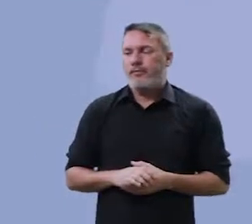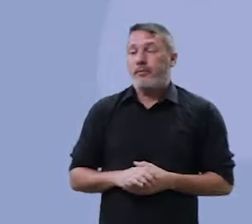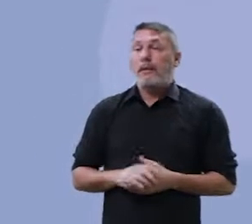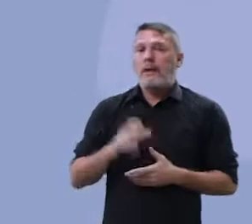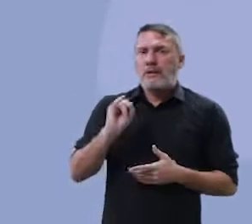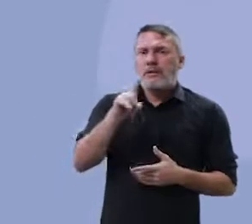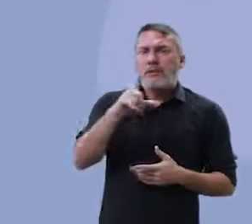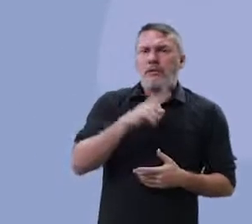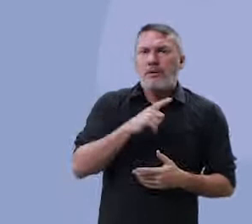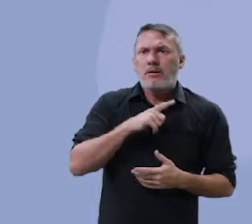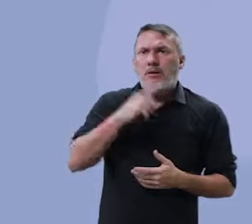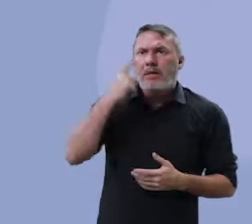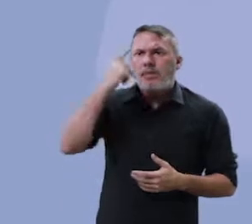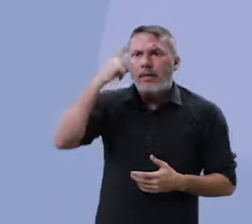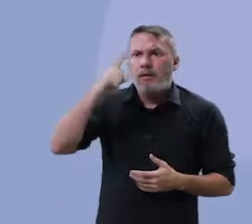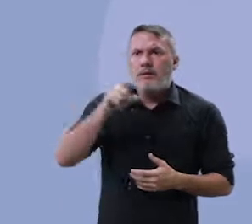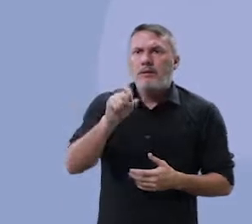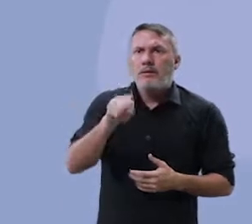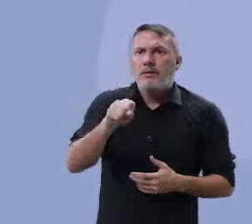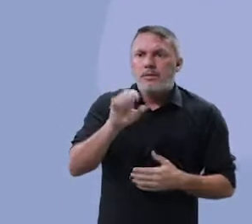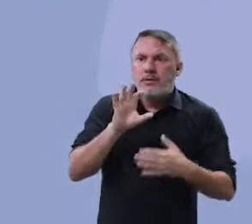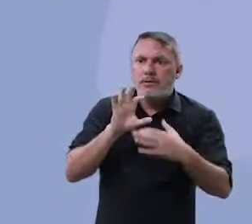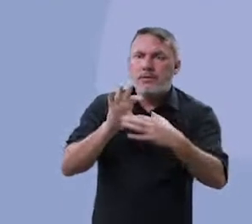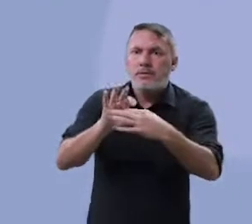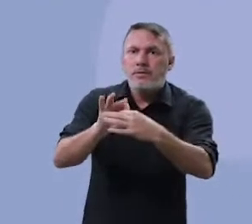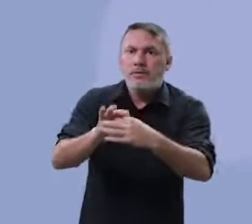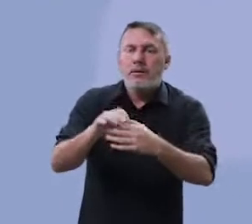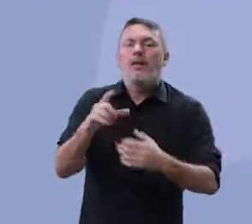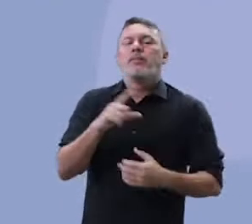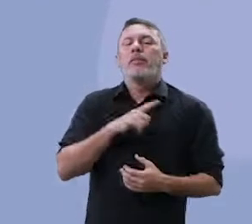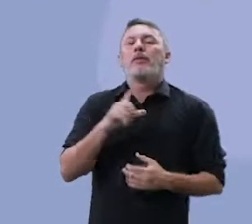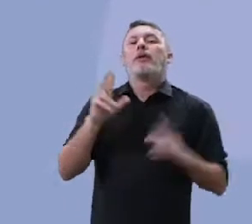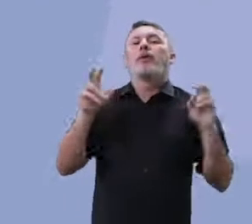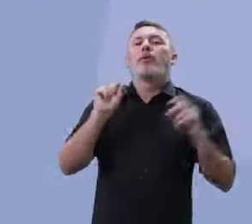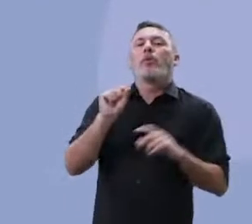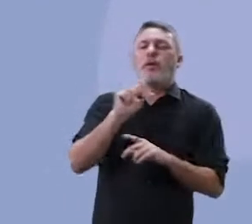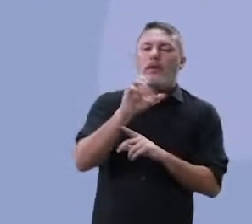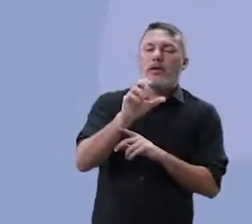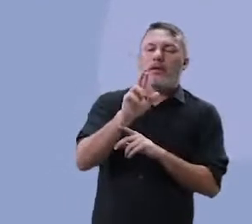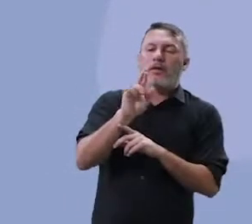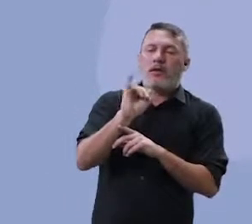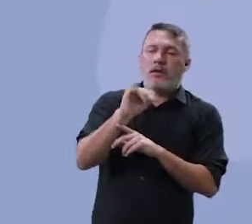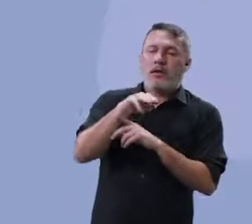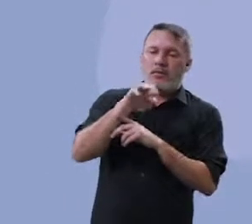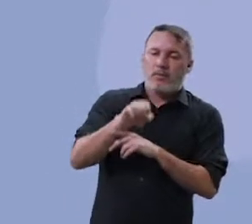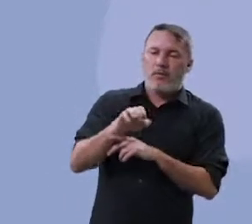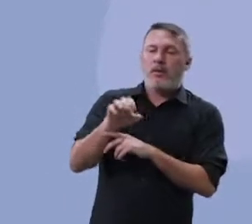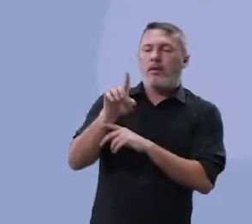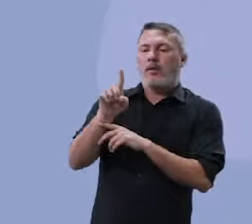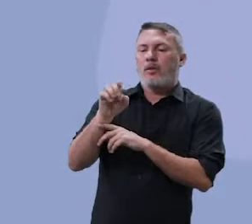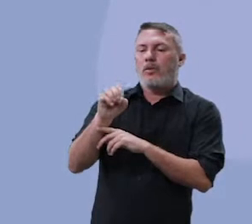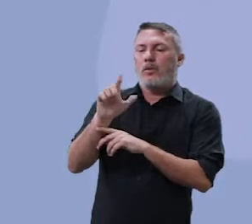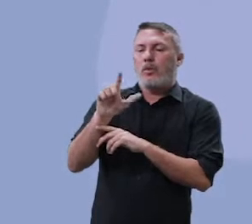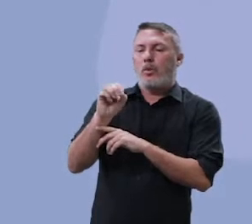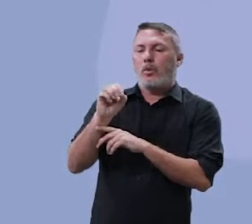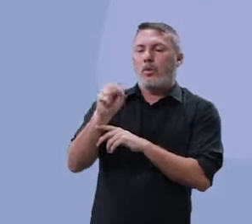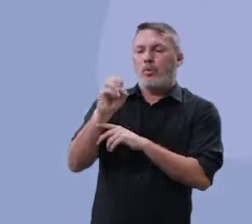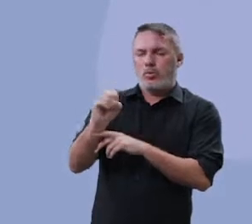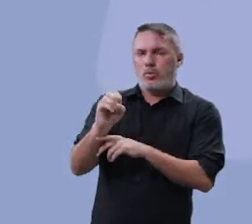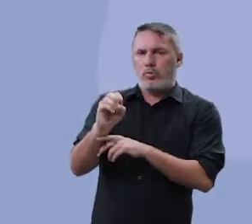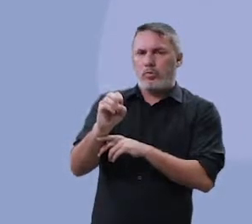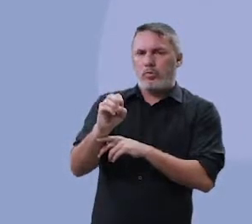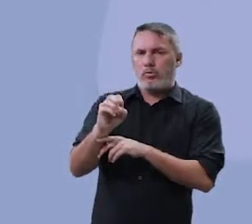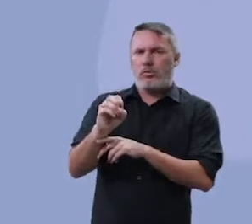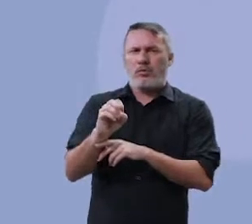seja intencional, entra no caso juridicamente chamado de crime doloso. Professor, você